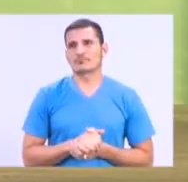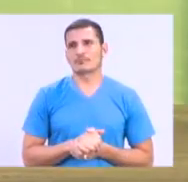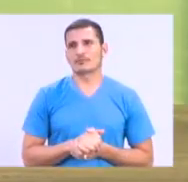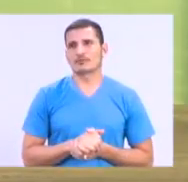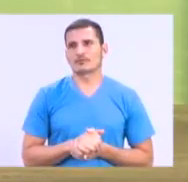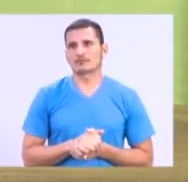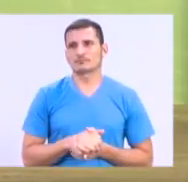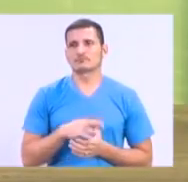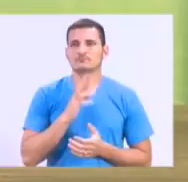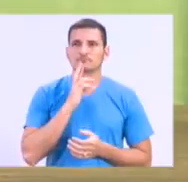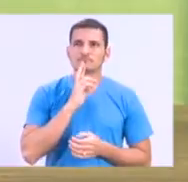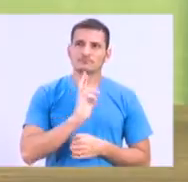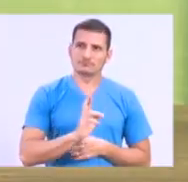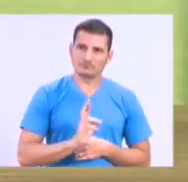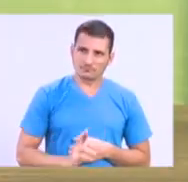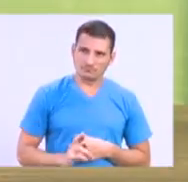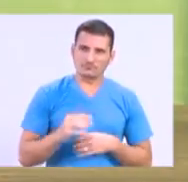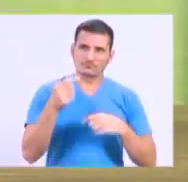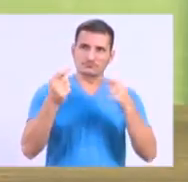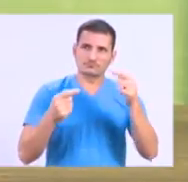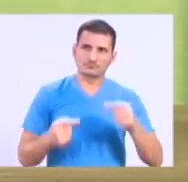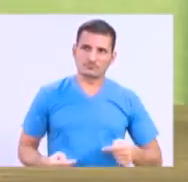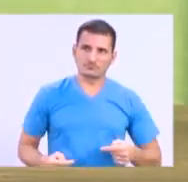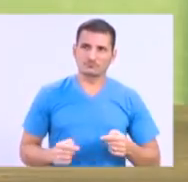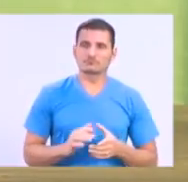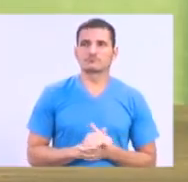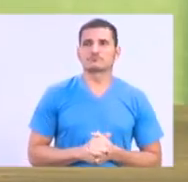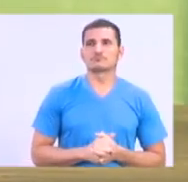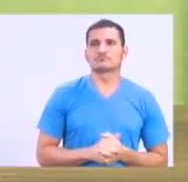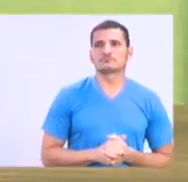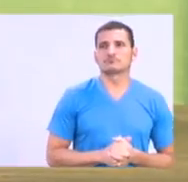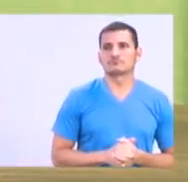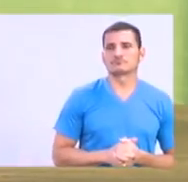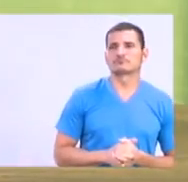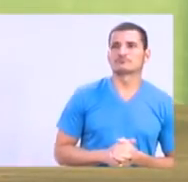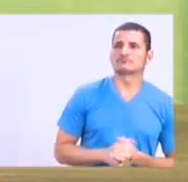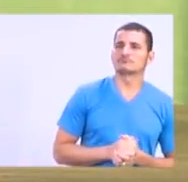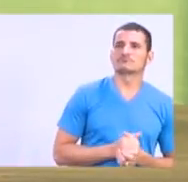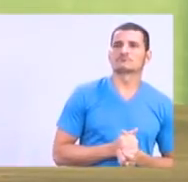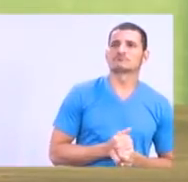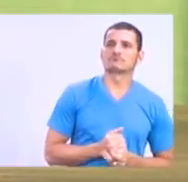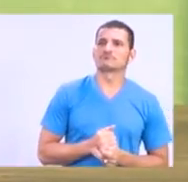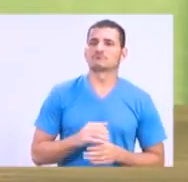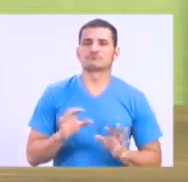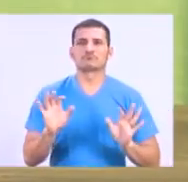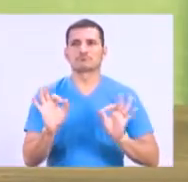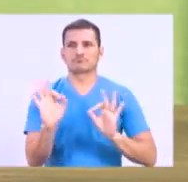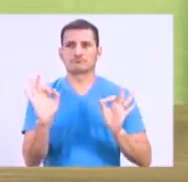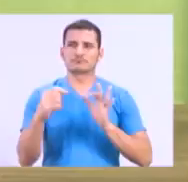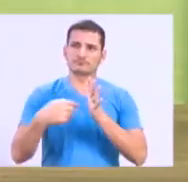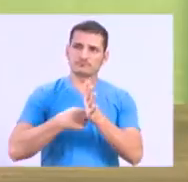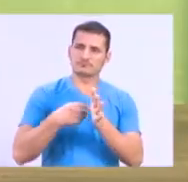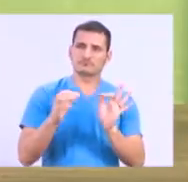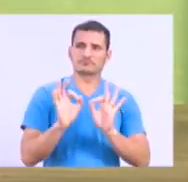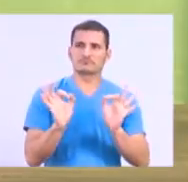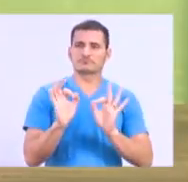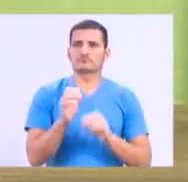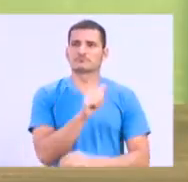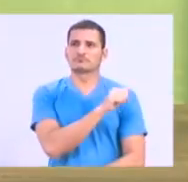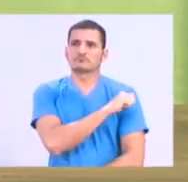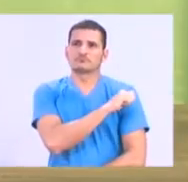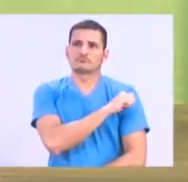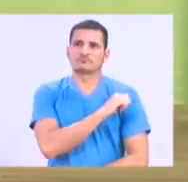que responderam, né, as questões. E até o momento eles não enviaram nenhuma pergunta. Certo.